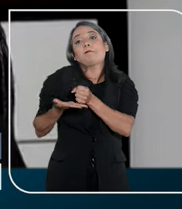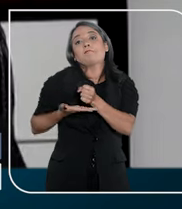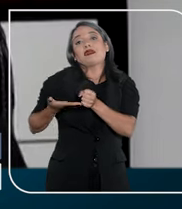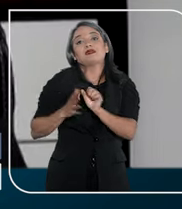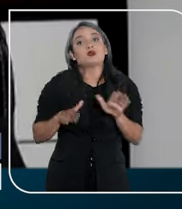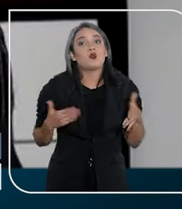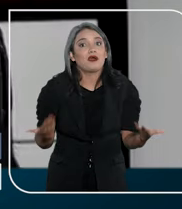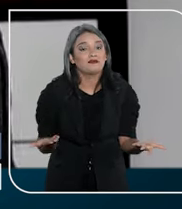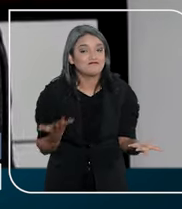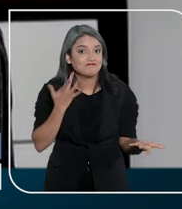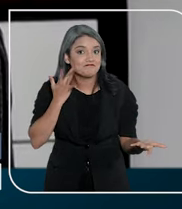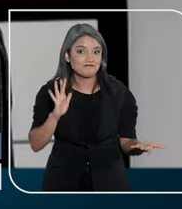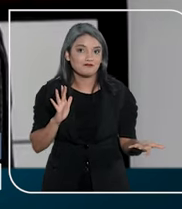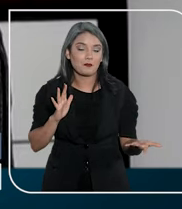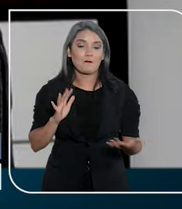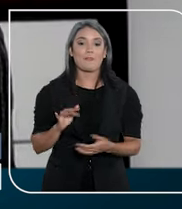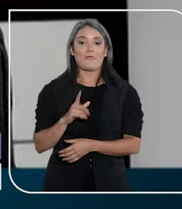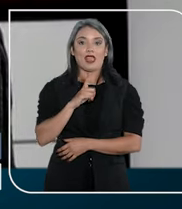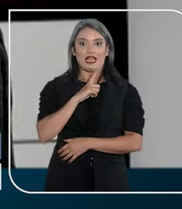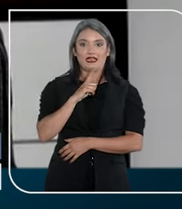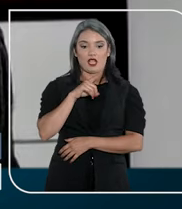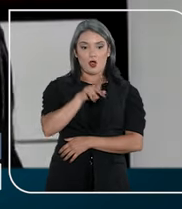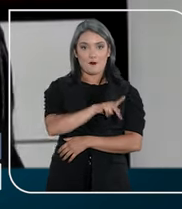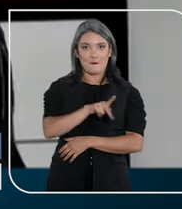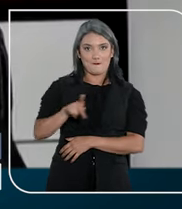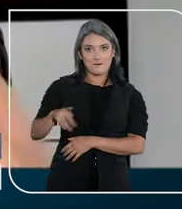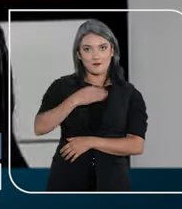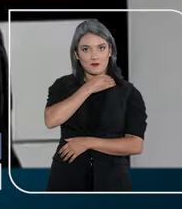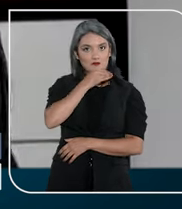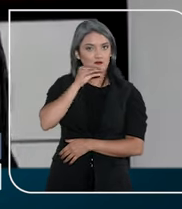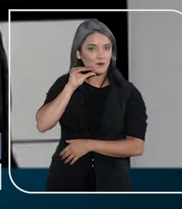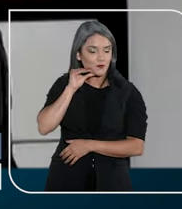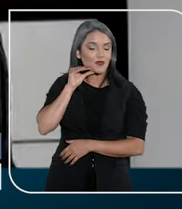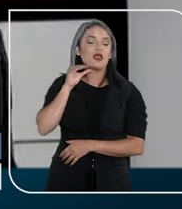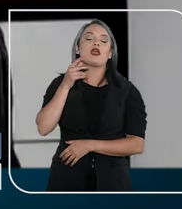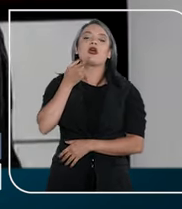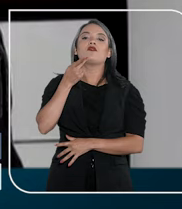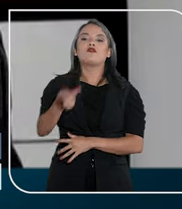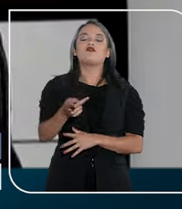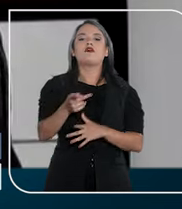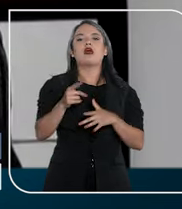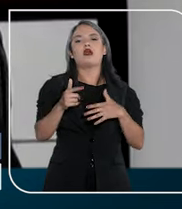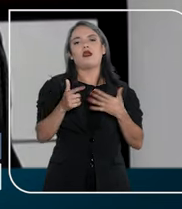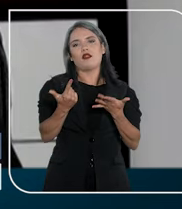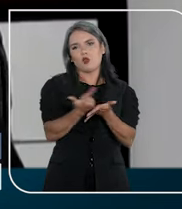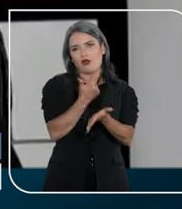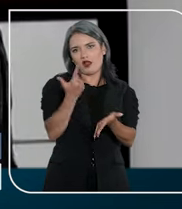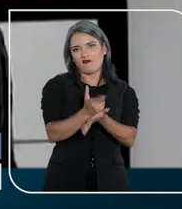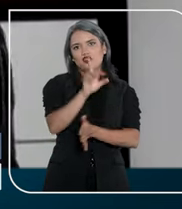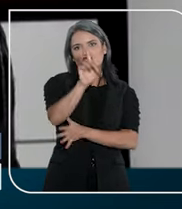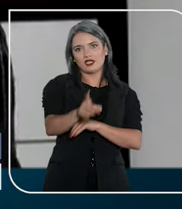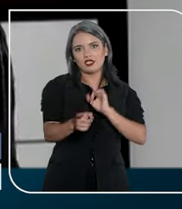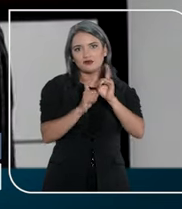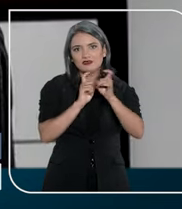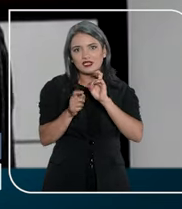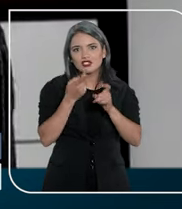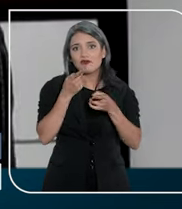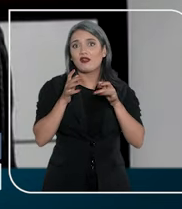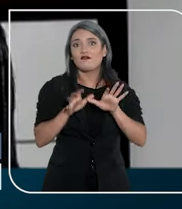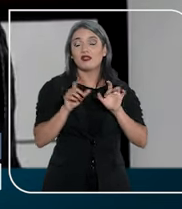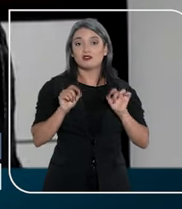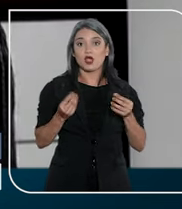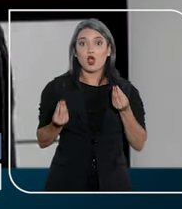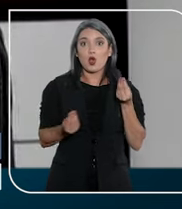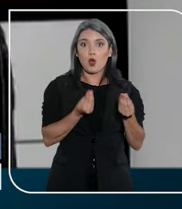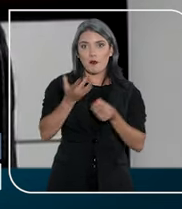destaco aqui, finalizando, o professor Celso Antônio Bandeira de Mello, que na sua obra de direito administrativo ele diz exatamente isso. Não se pode permitir